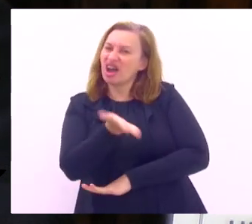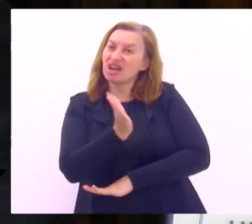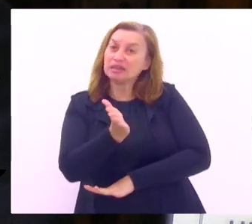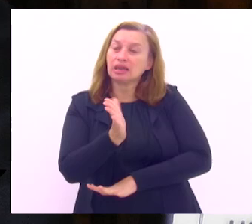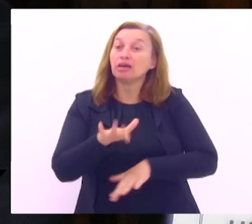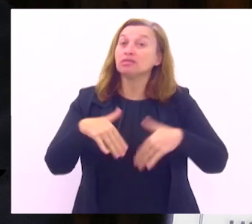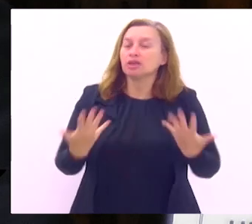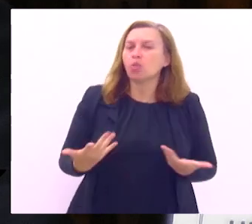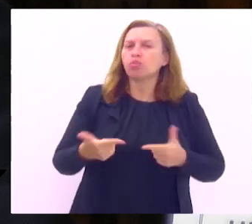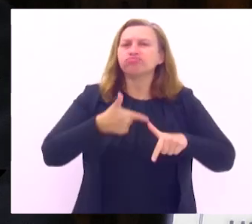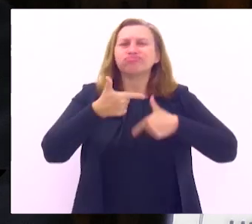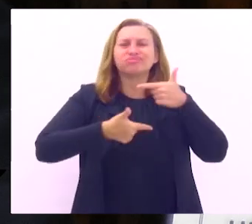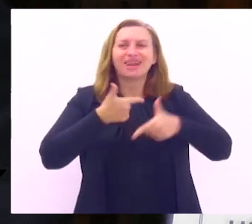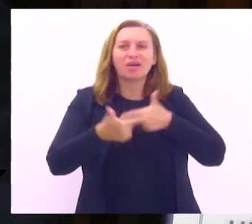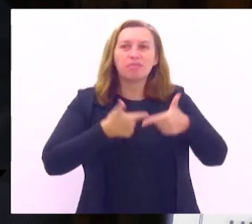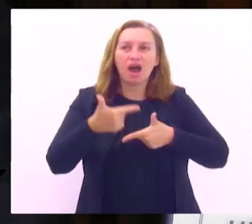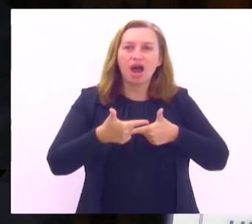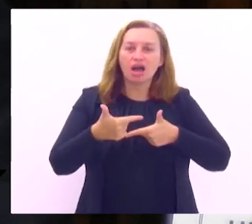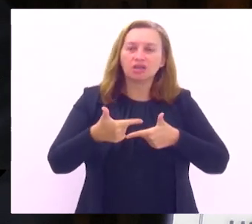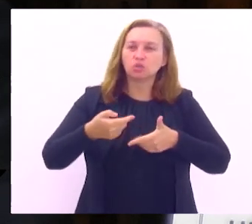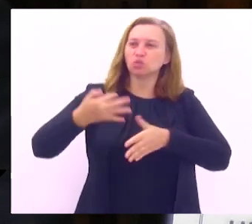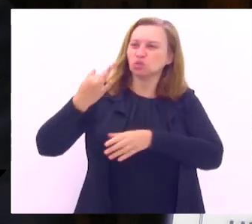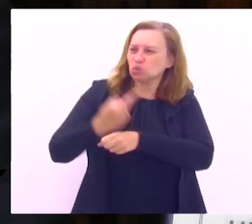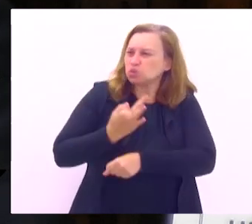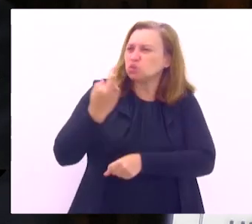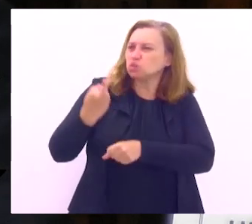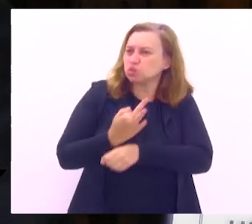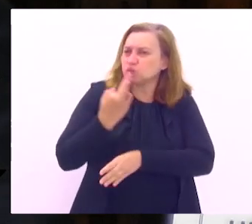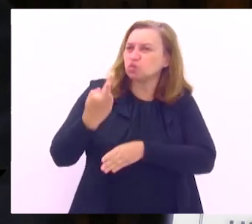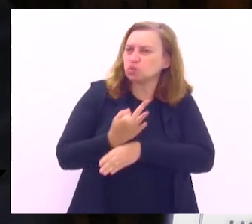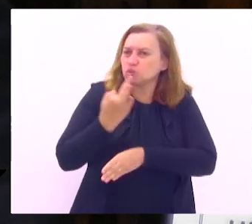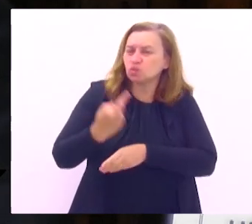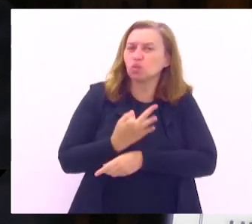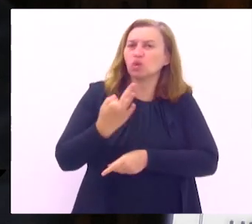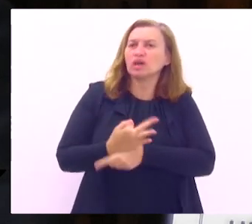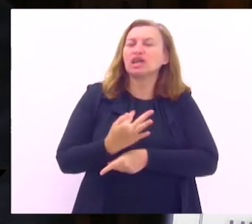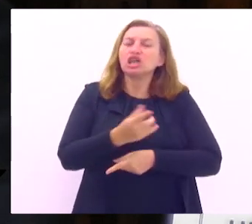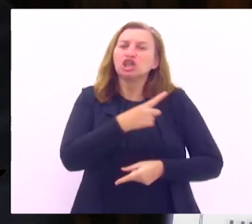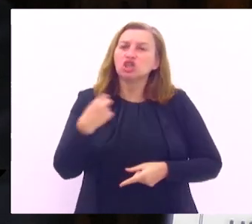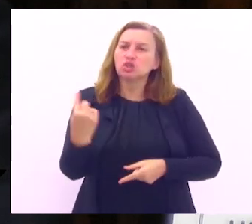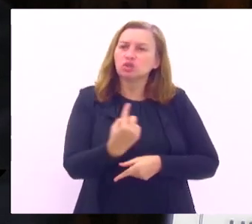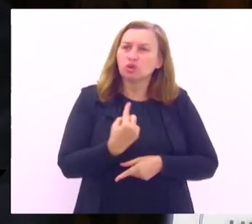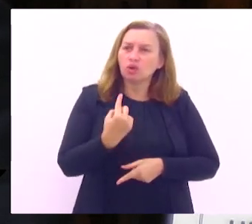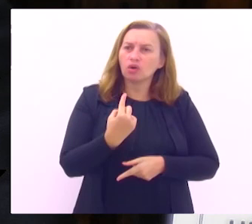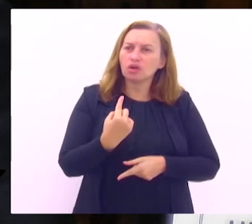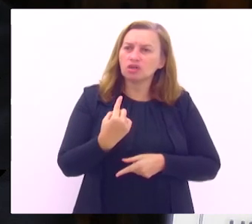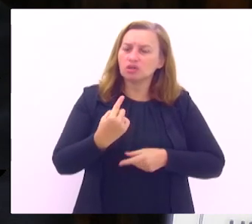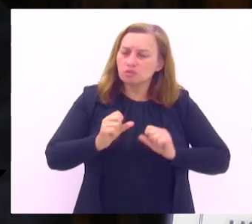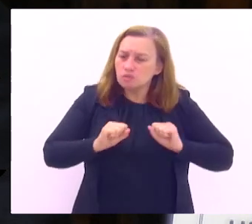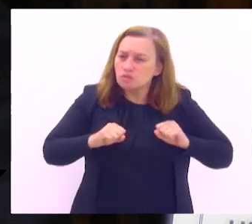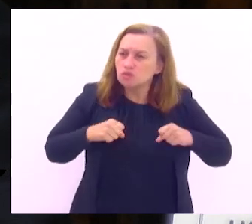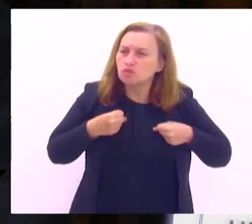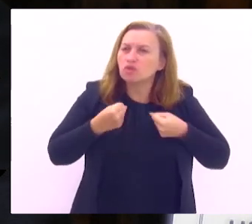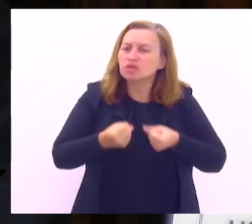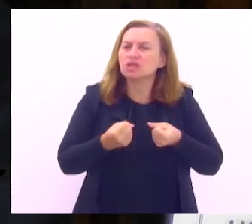é um trabalho de muita resistência e que nós buscamos a resiliência.